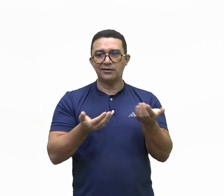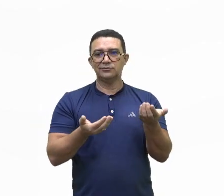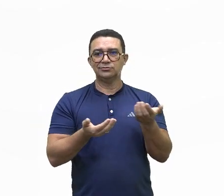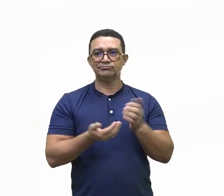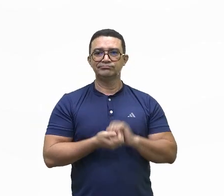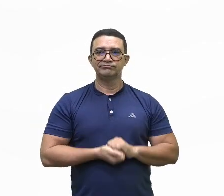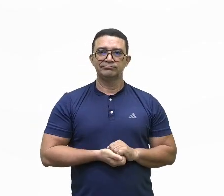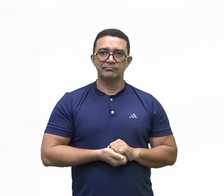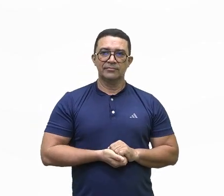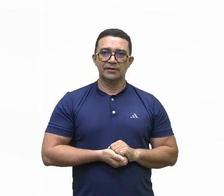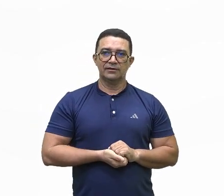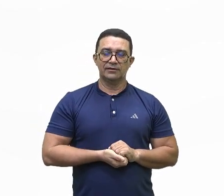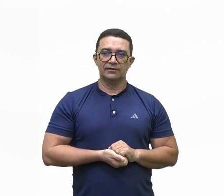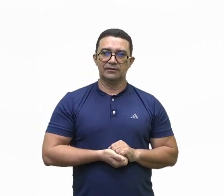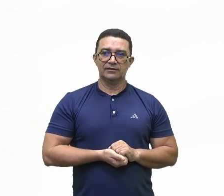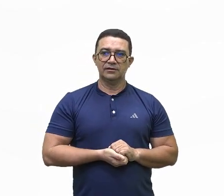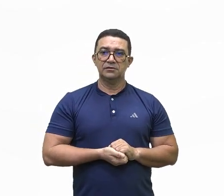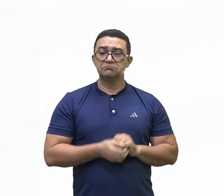pode